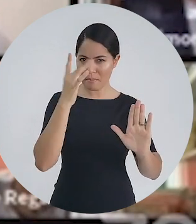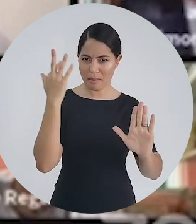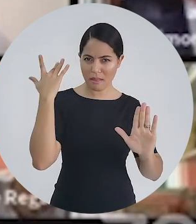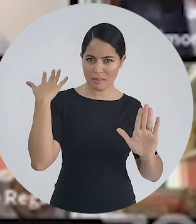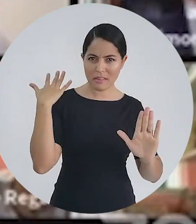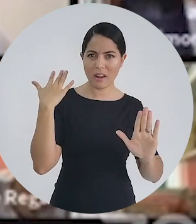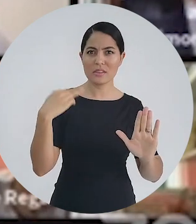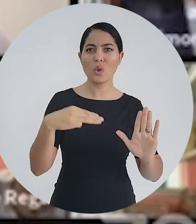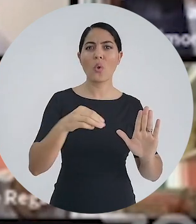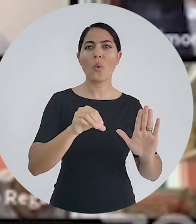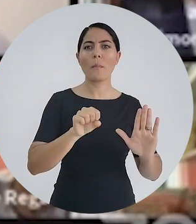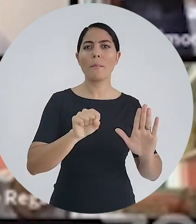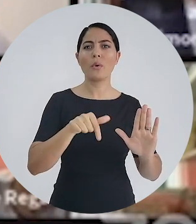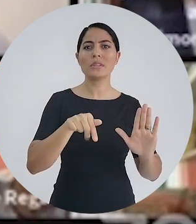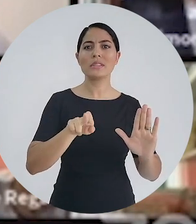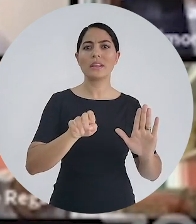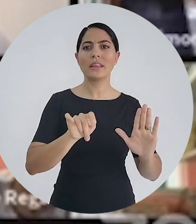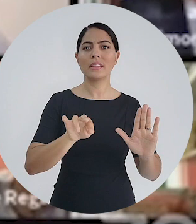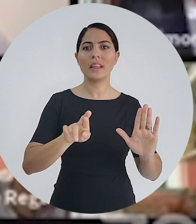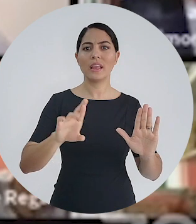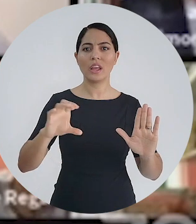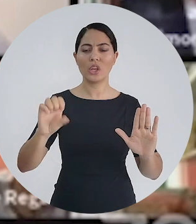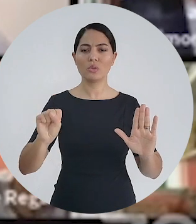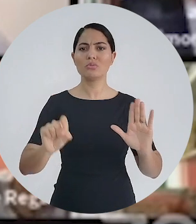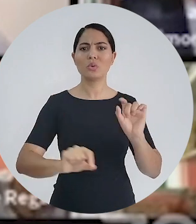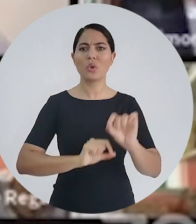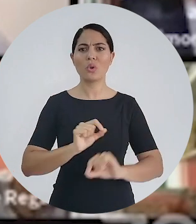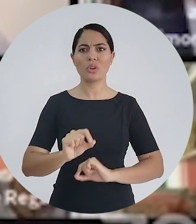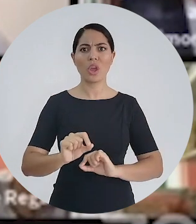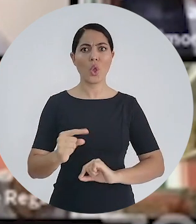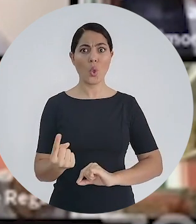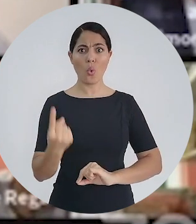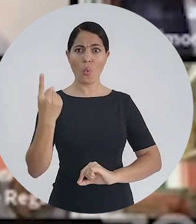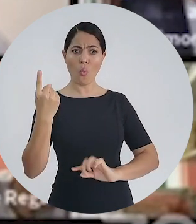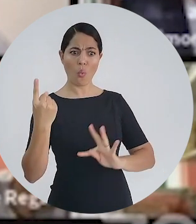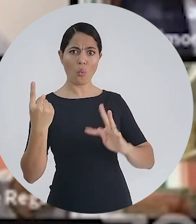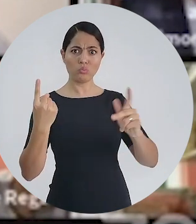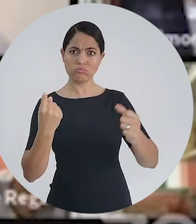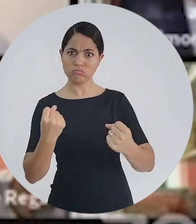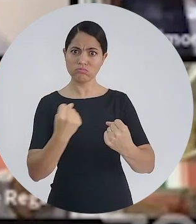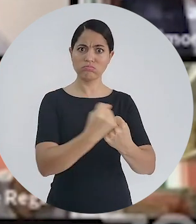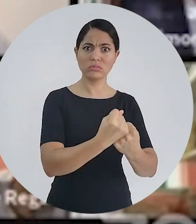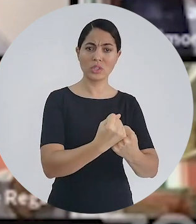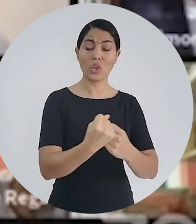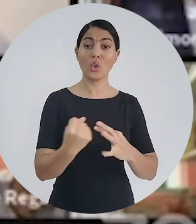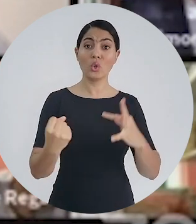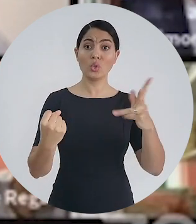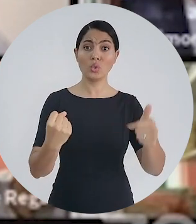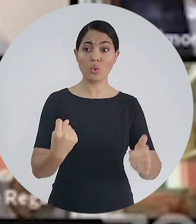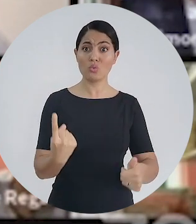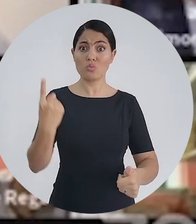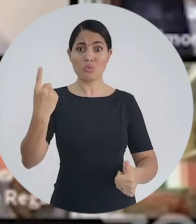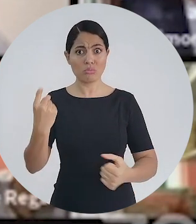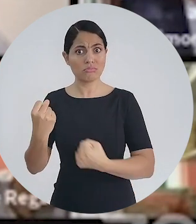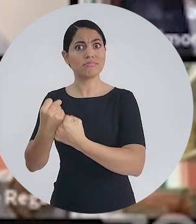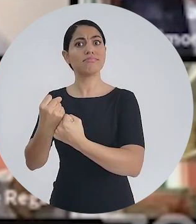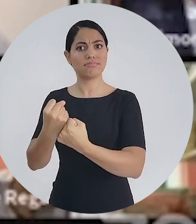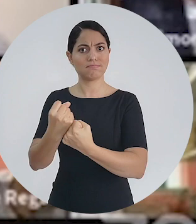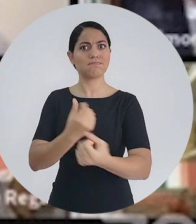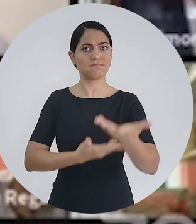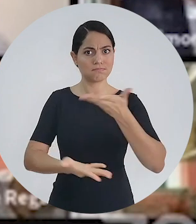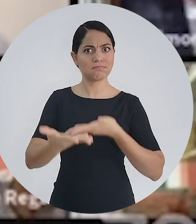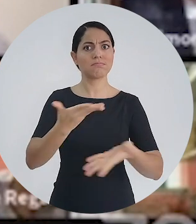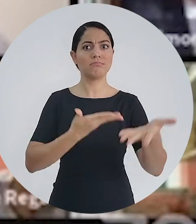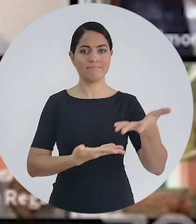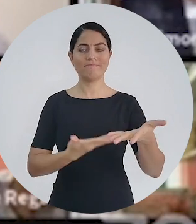É um por todos e todos por um. Ou seja, esse cuidado ele é essencial. O que